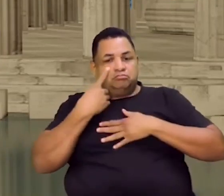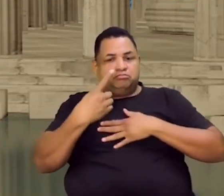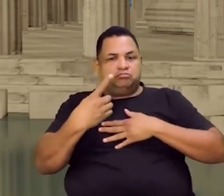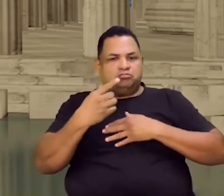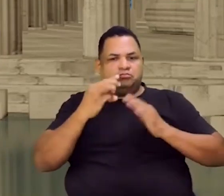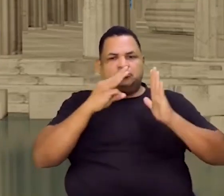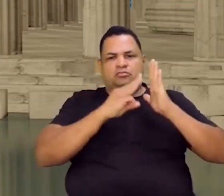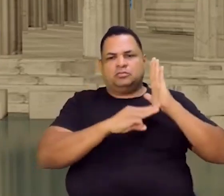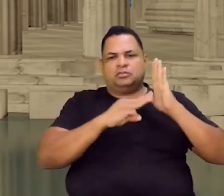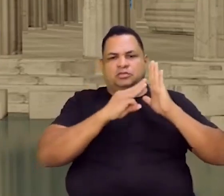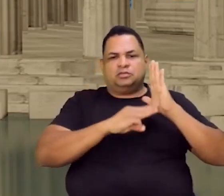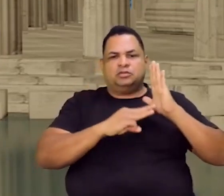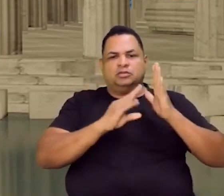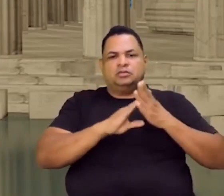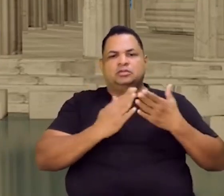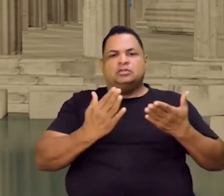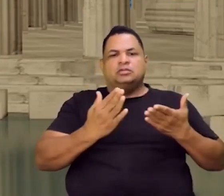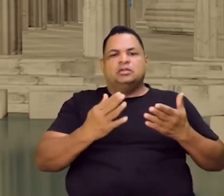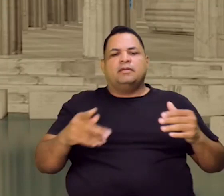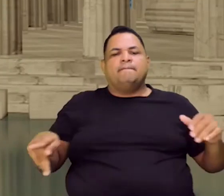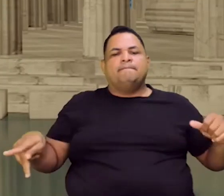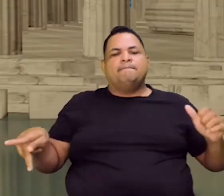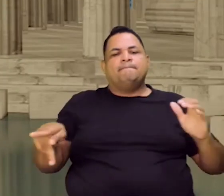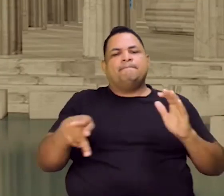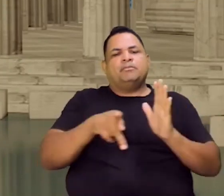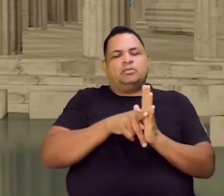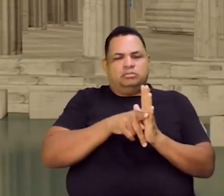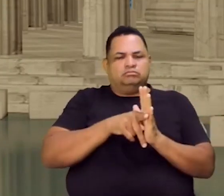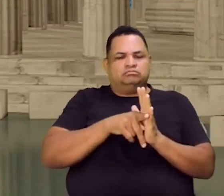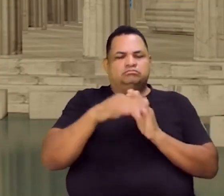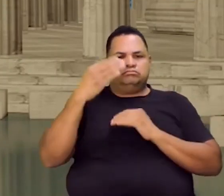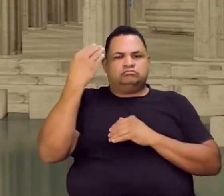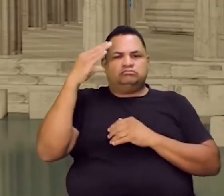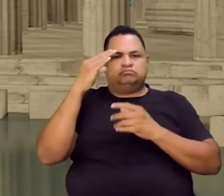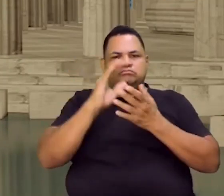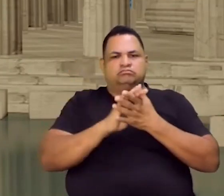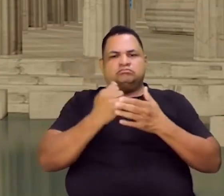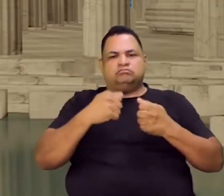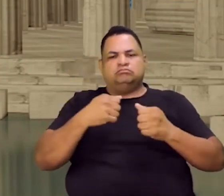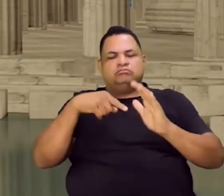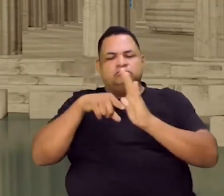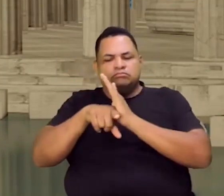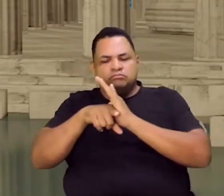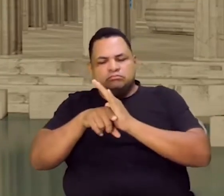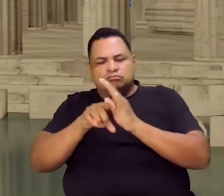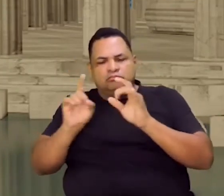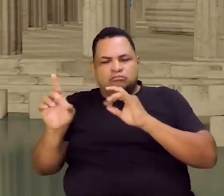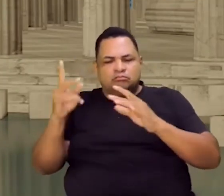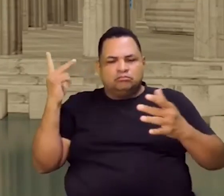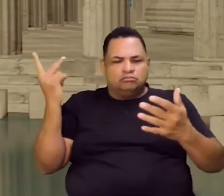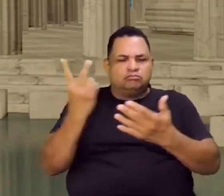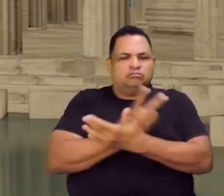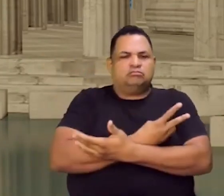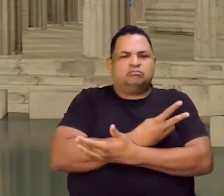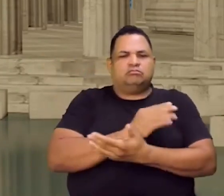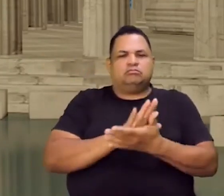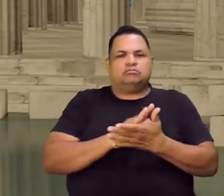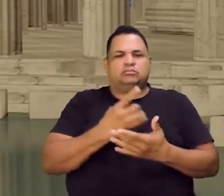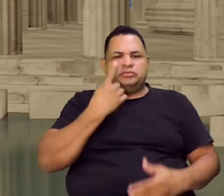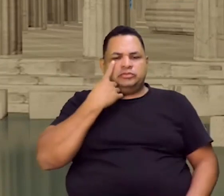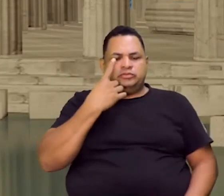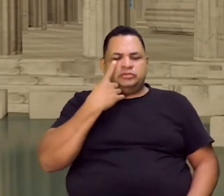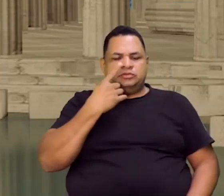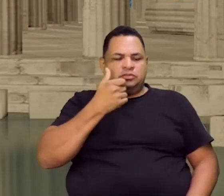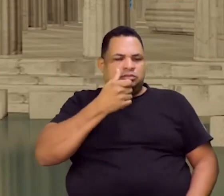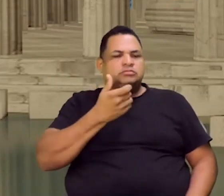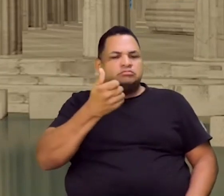um método. Então é típico da ciência, tem que ter um método para eu analisar os fatos. Se eu for analisar o pincel, né,